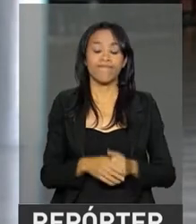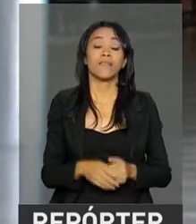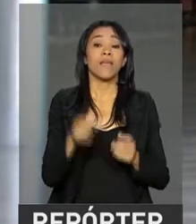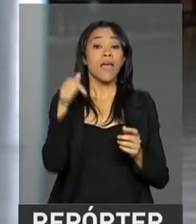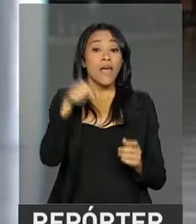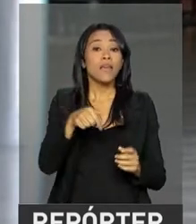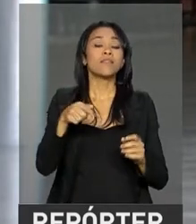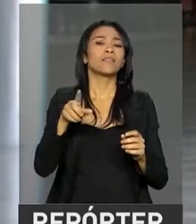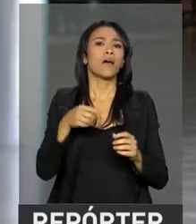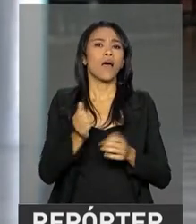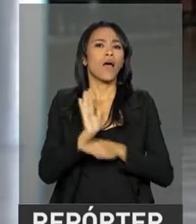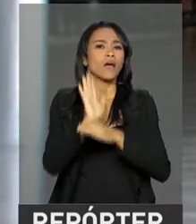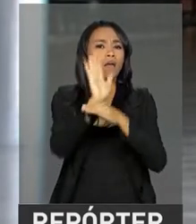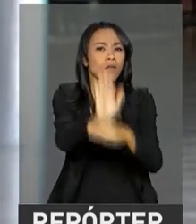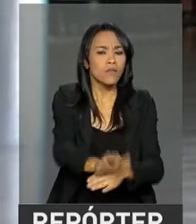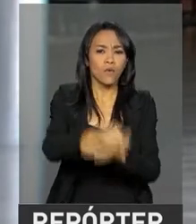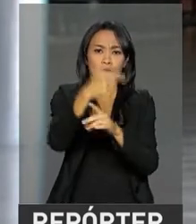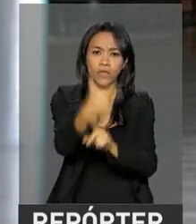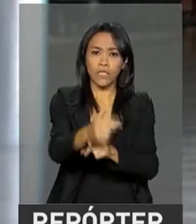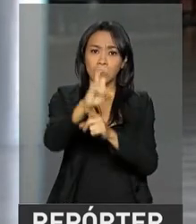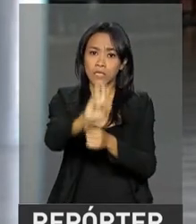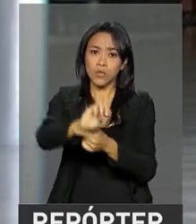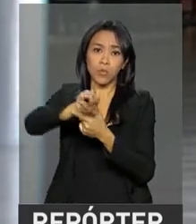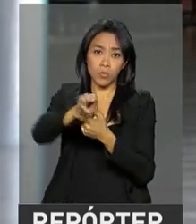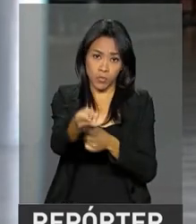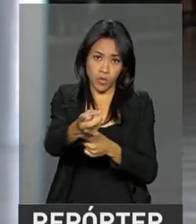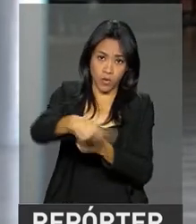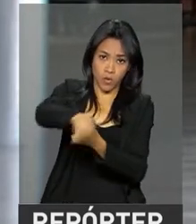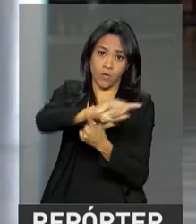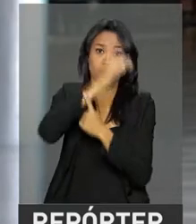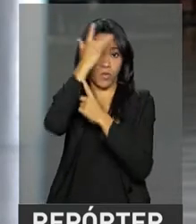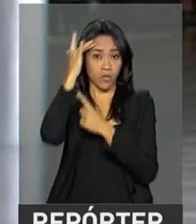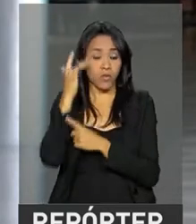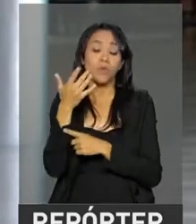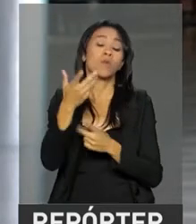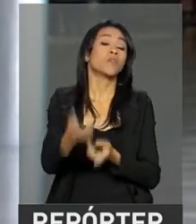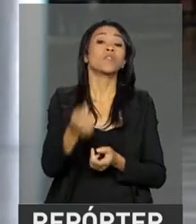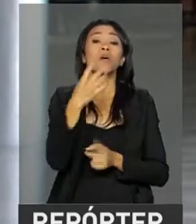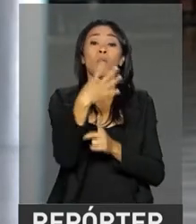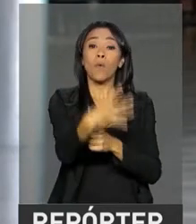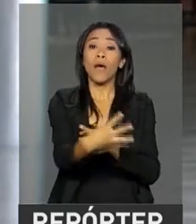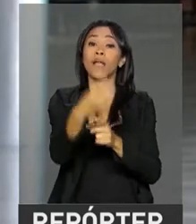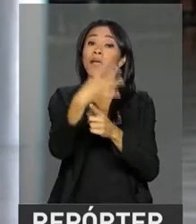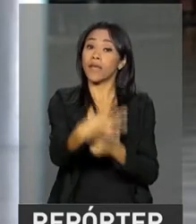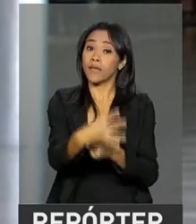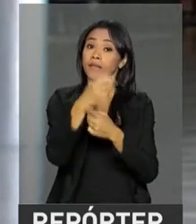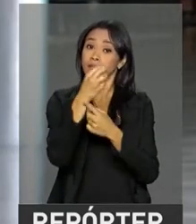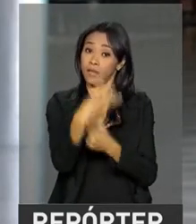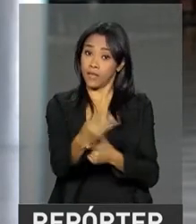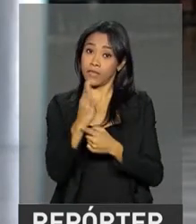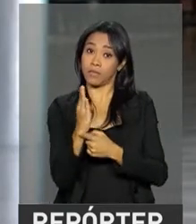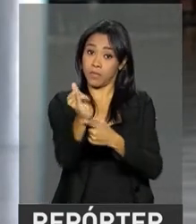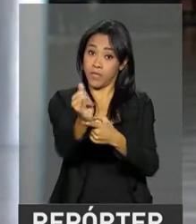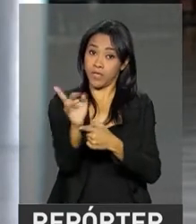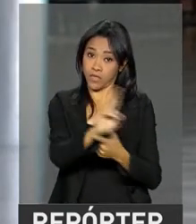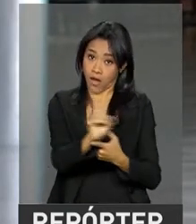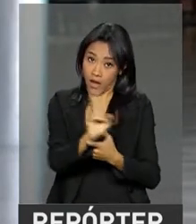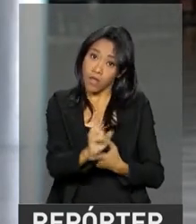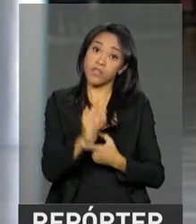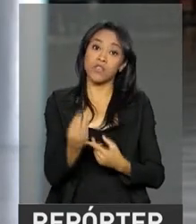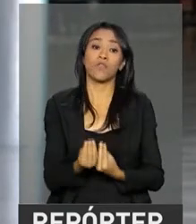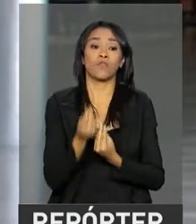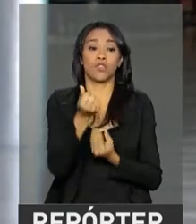beneficiou cerca de 25 milhões de pessoas foram 43 milhões de reais repassados aos